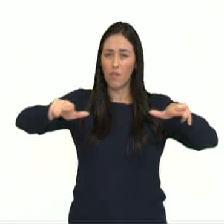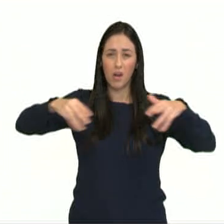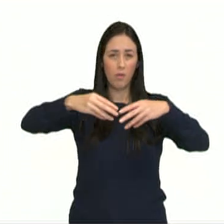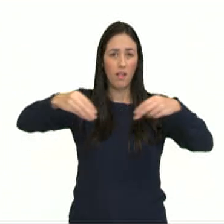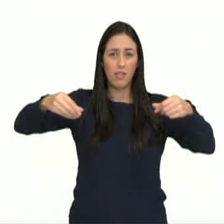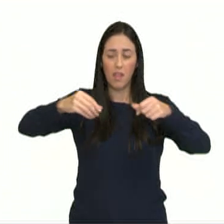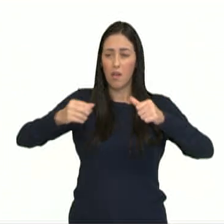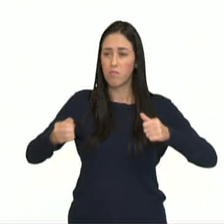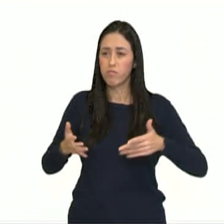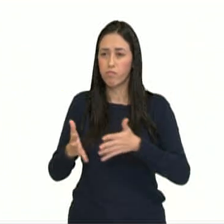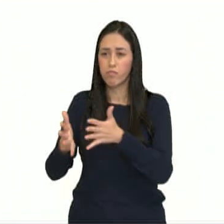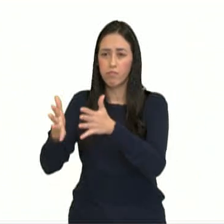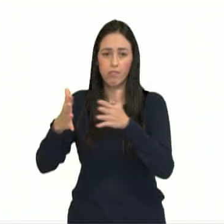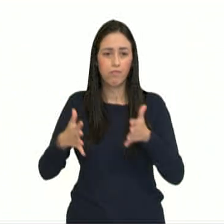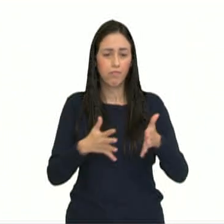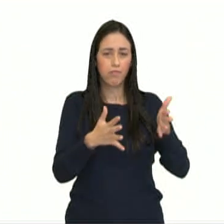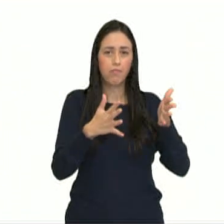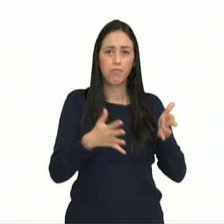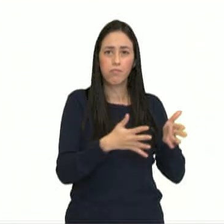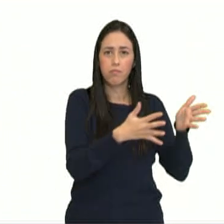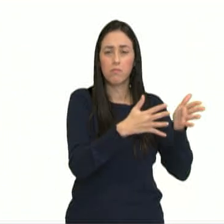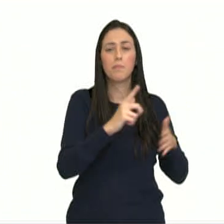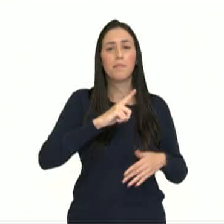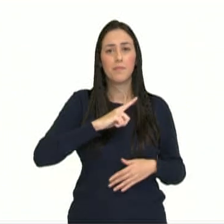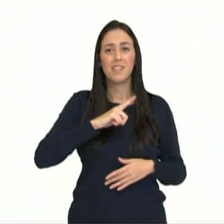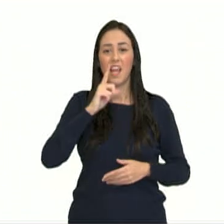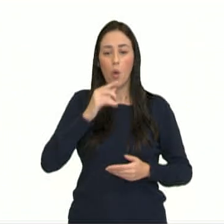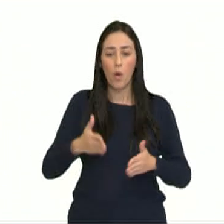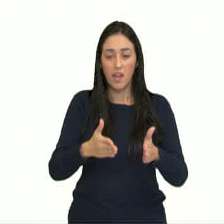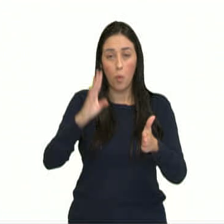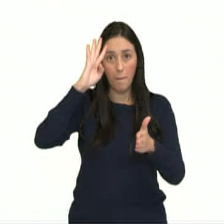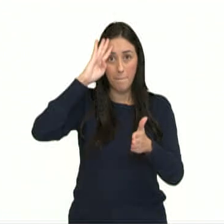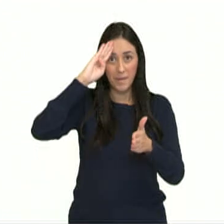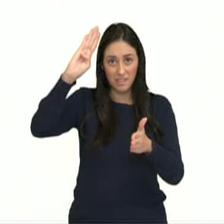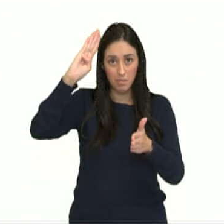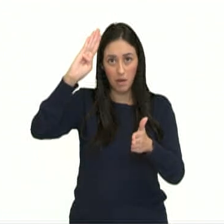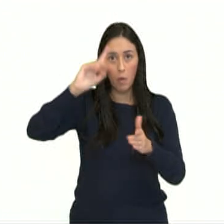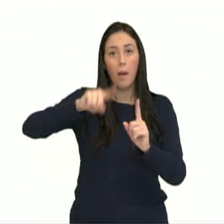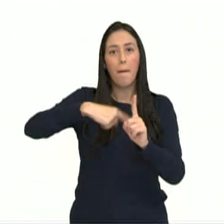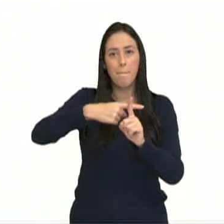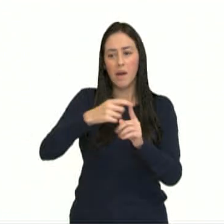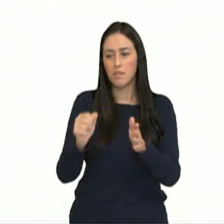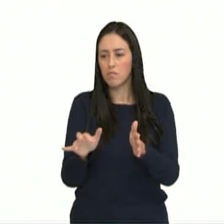um conjunto de terras por onde corre o rio principal e seus afluentes.